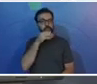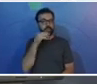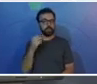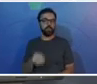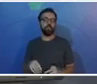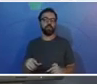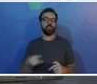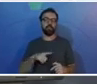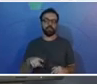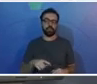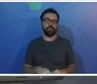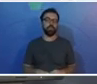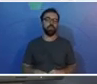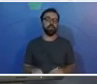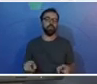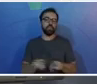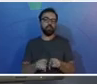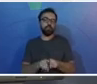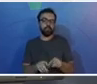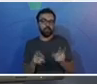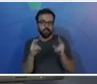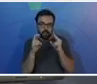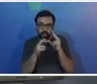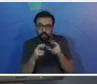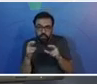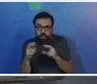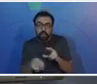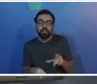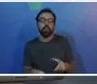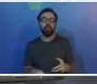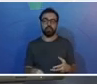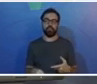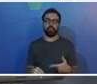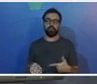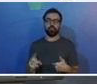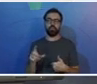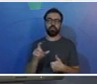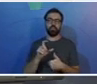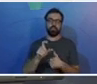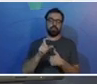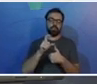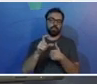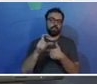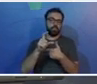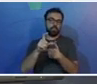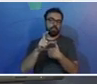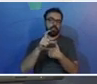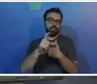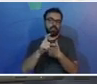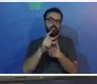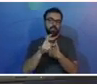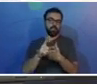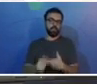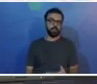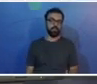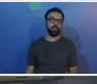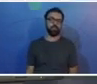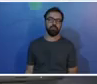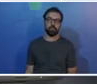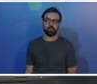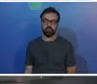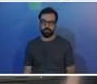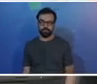têm a função de fiscalizar o Poder Executivo Municipal, todos os funcionários